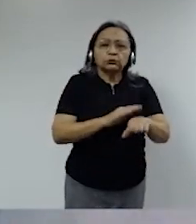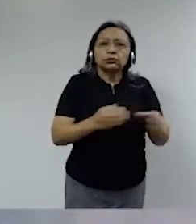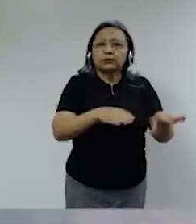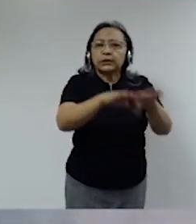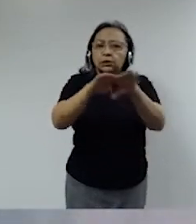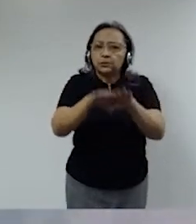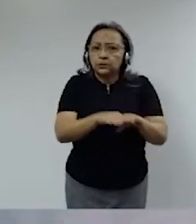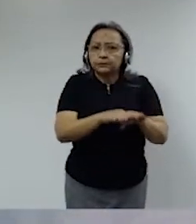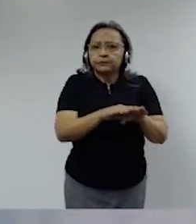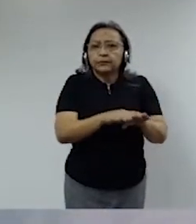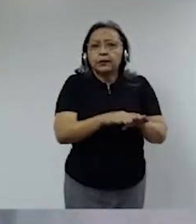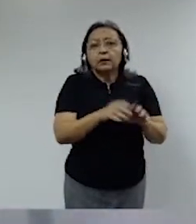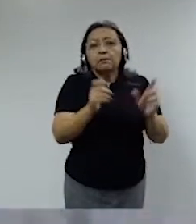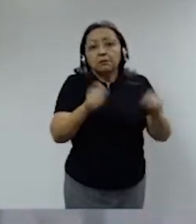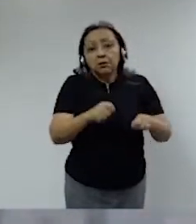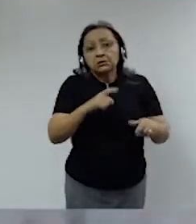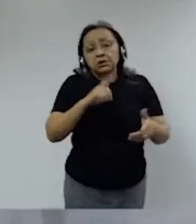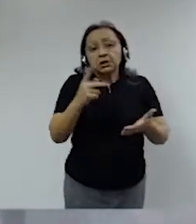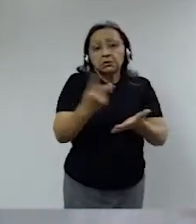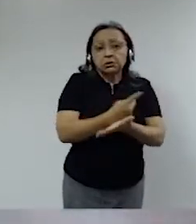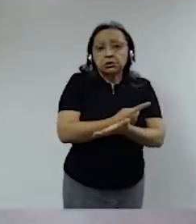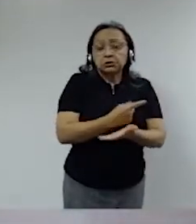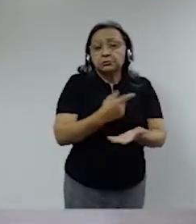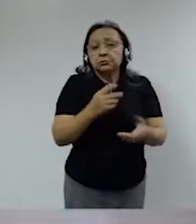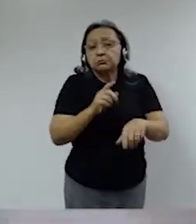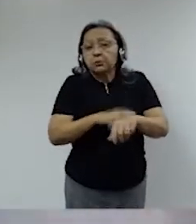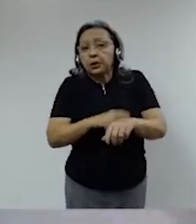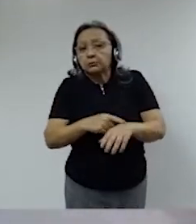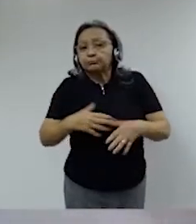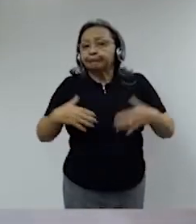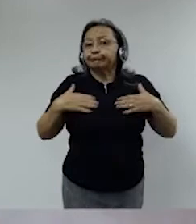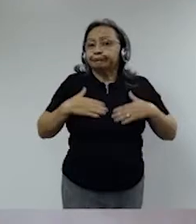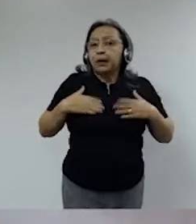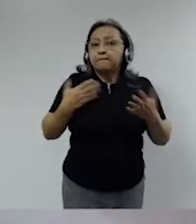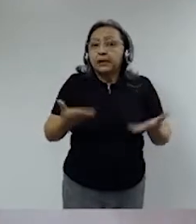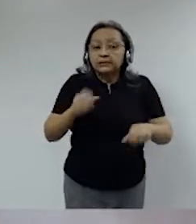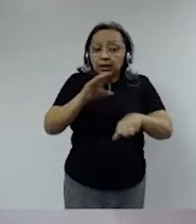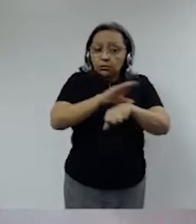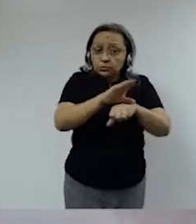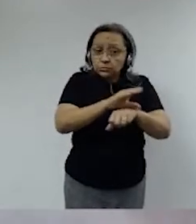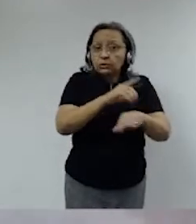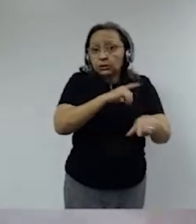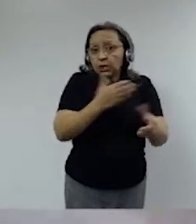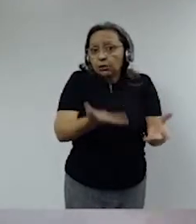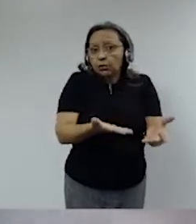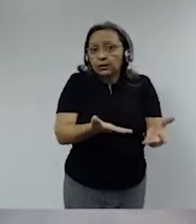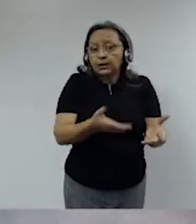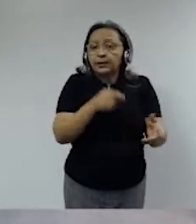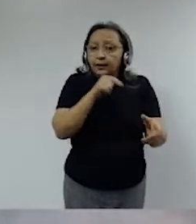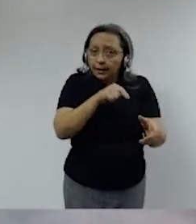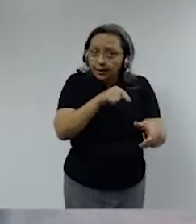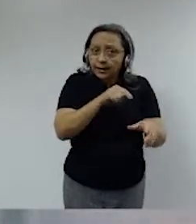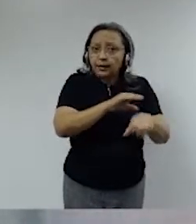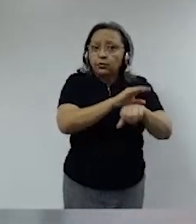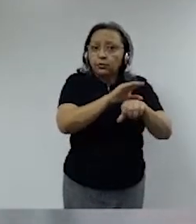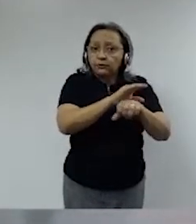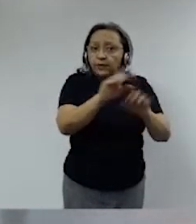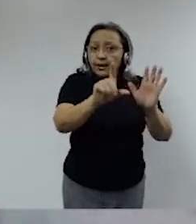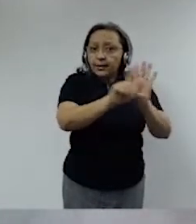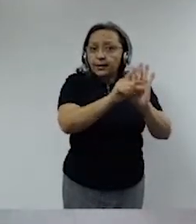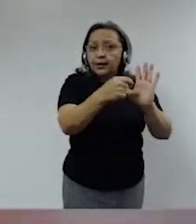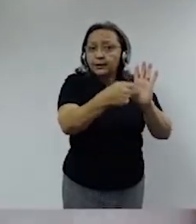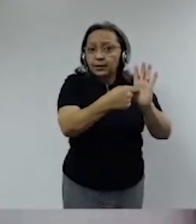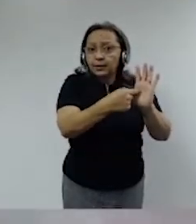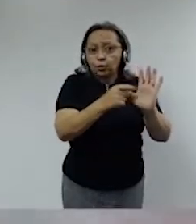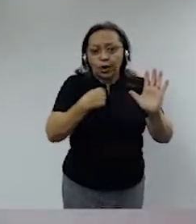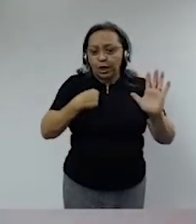que tenha havido uma maior empolgação, vamos dizer assim, mas o fato é que é a Constituição que nós temos, certo? E ela prevê, né, não sou eu que estou dizendo,